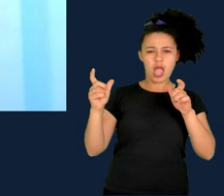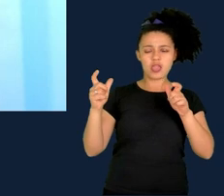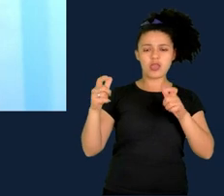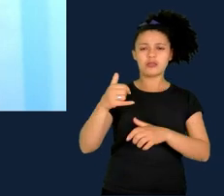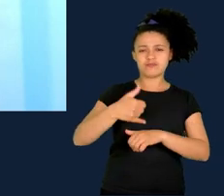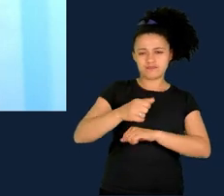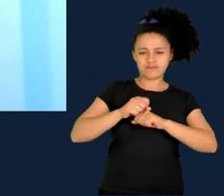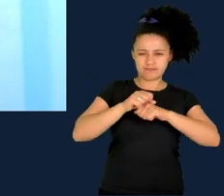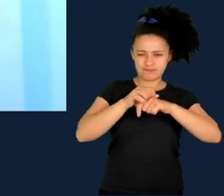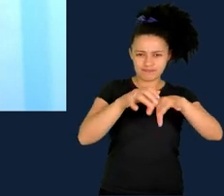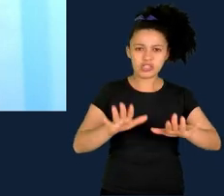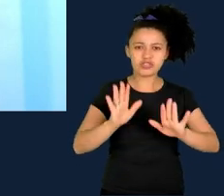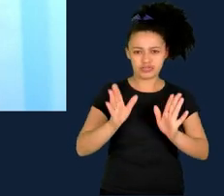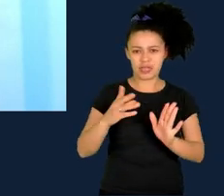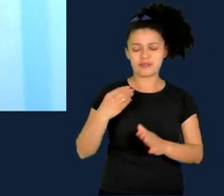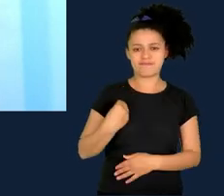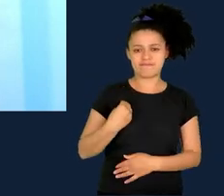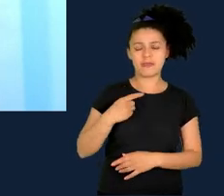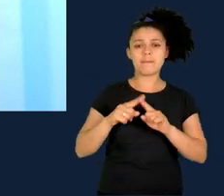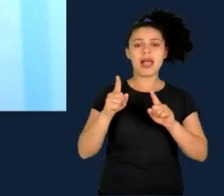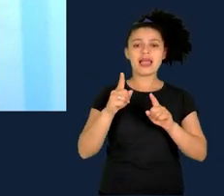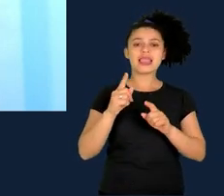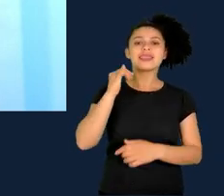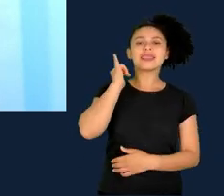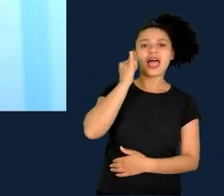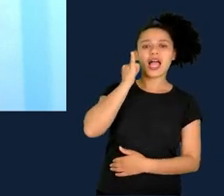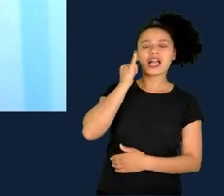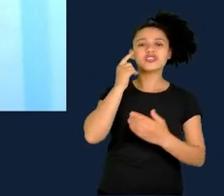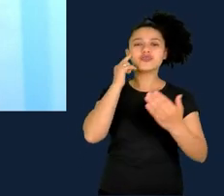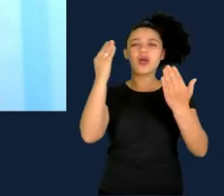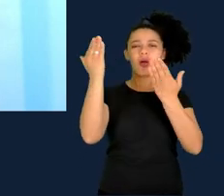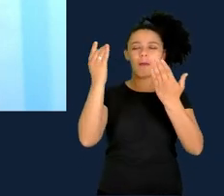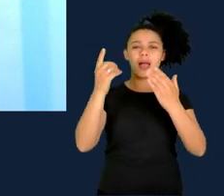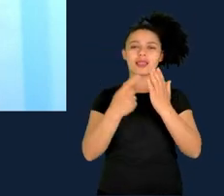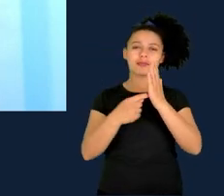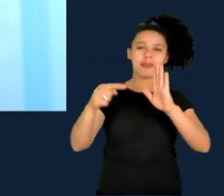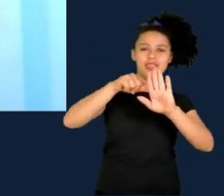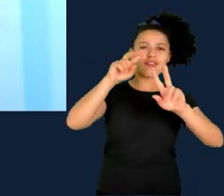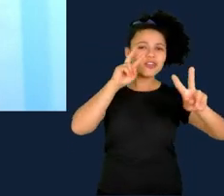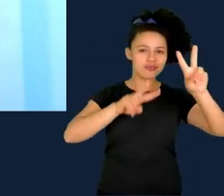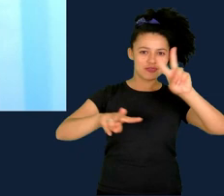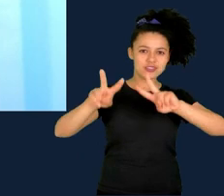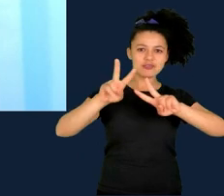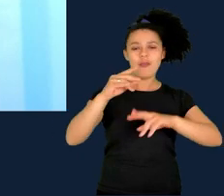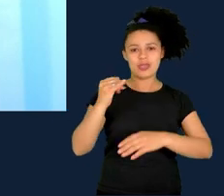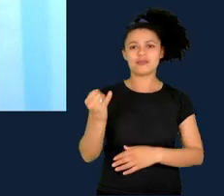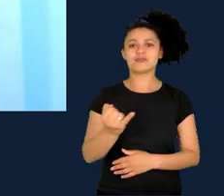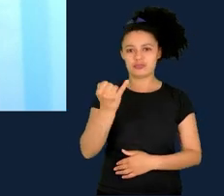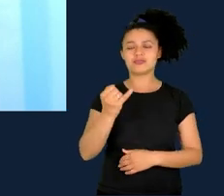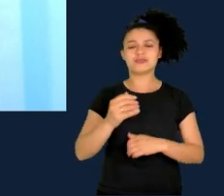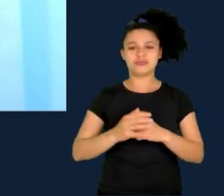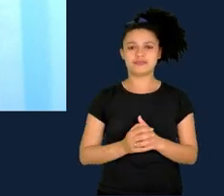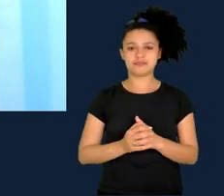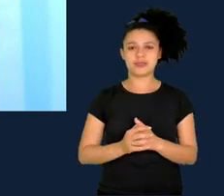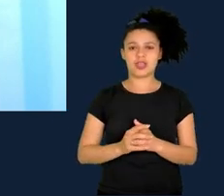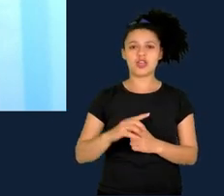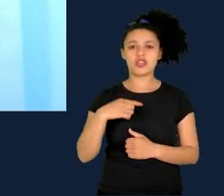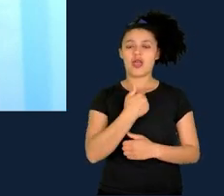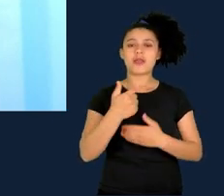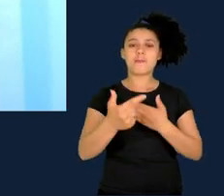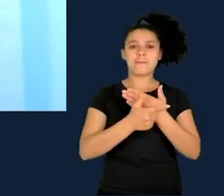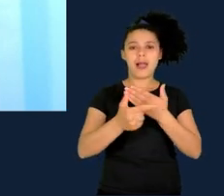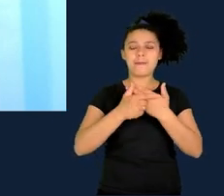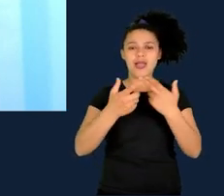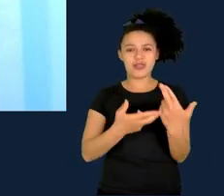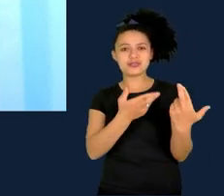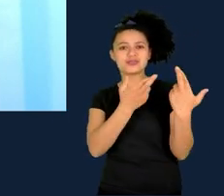de narrativa, comparado com uma metáfora visual, são essenciais no nosso papel e